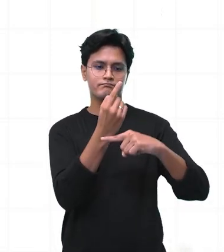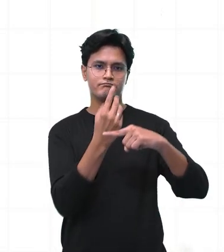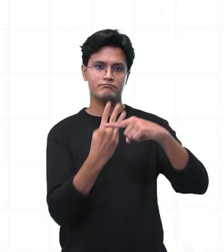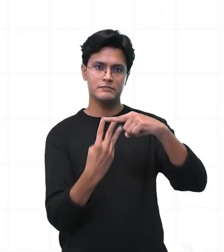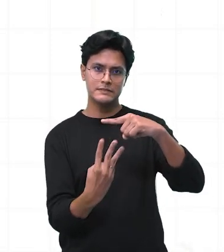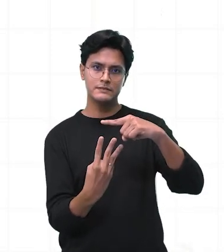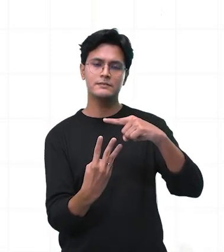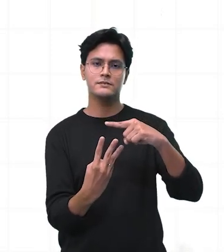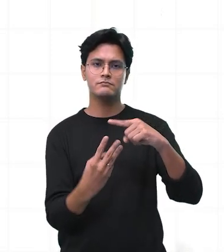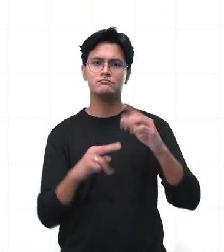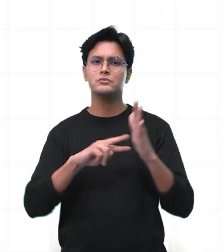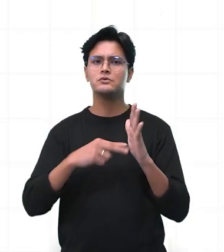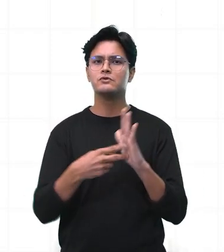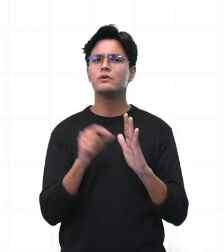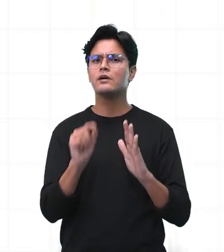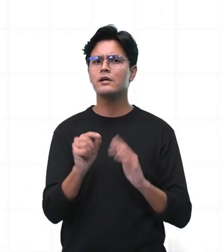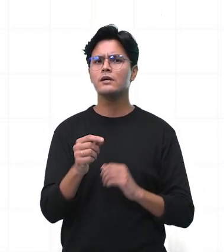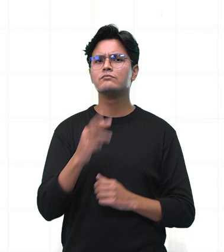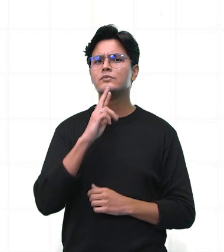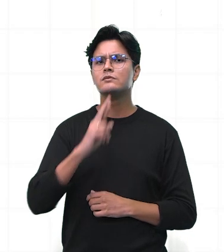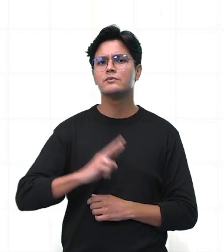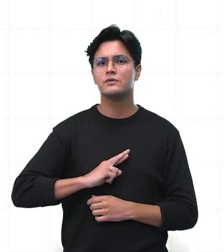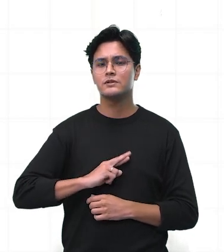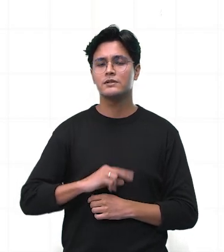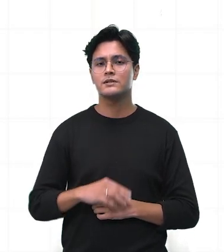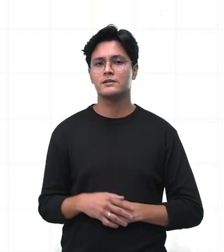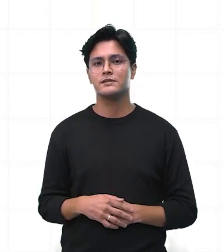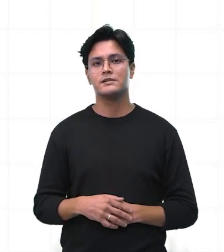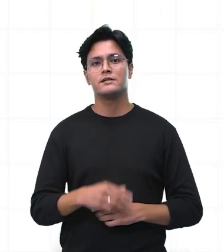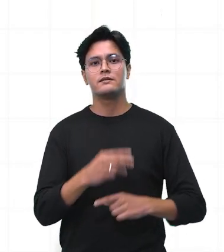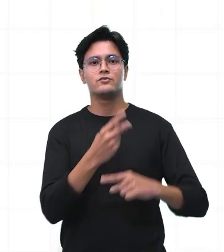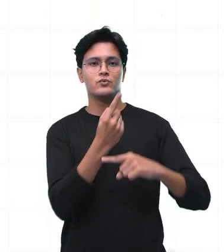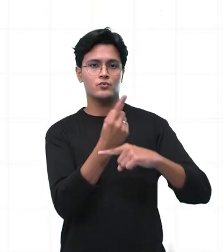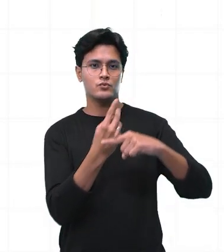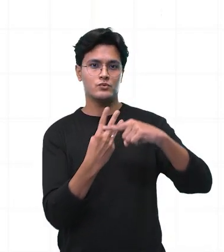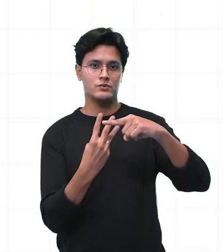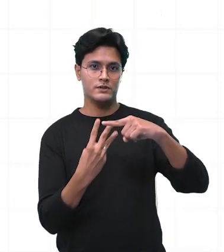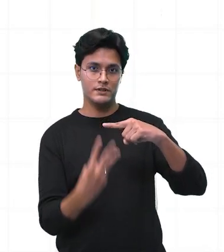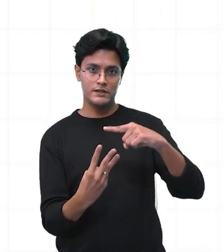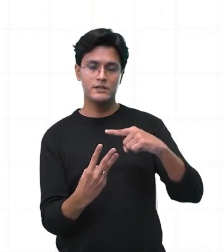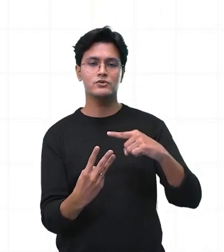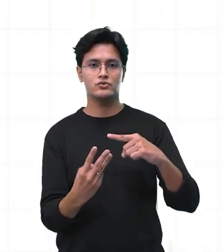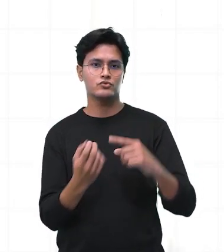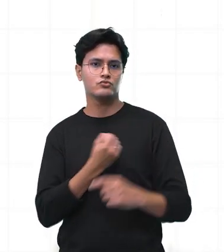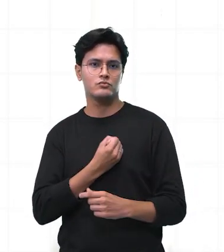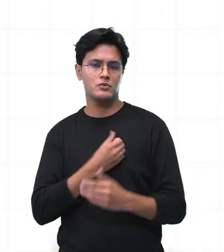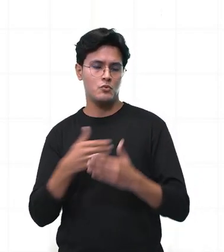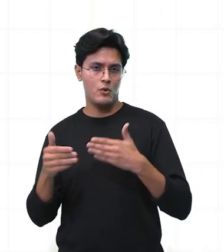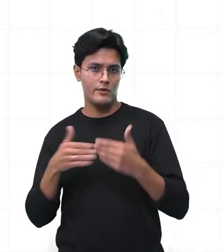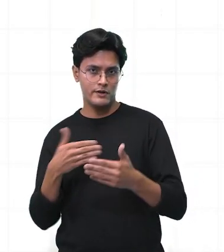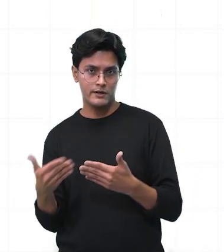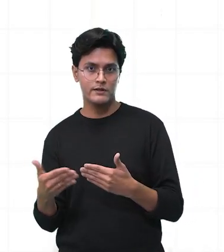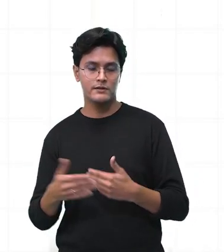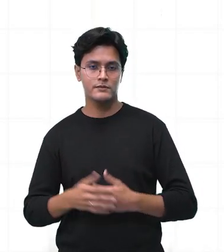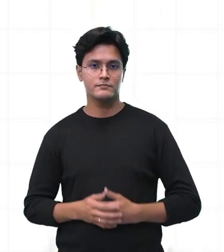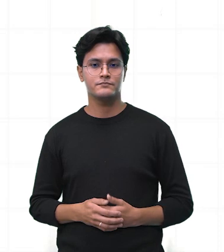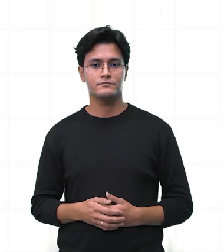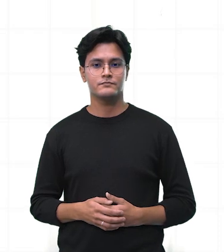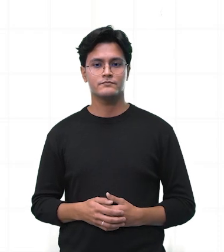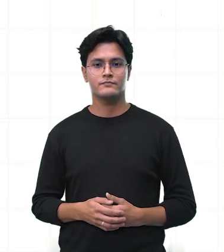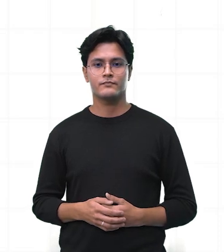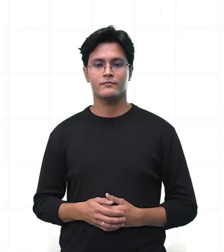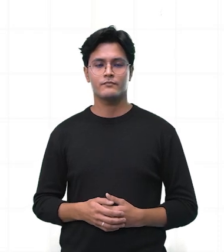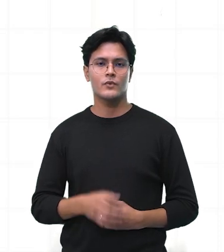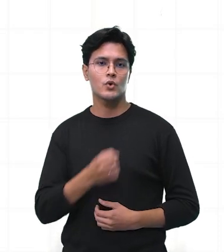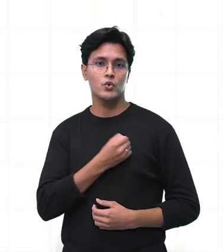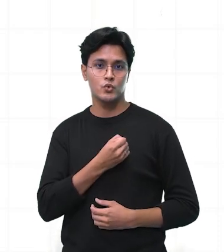Deixa eu ouvir vocês falando. A terça parte de um número, desculpem. Esse número, eu chamei ele